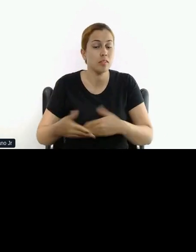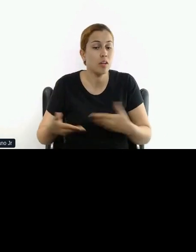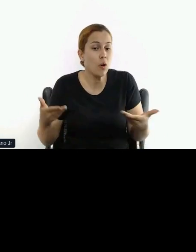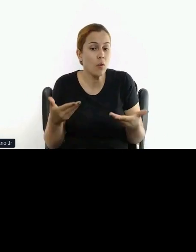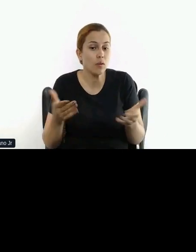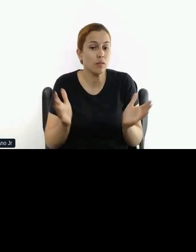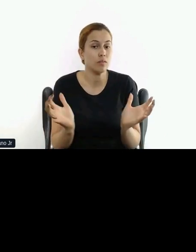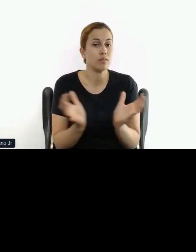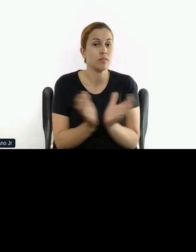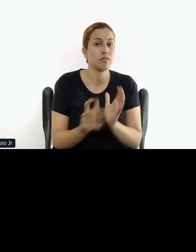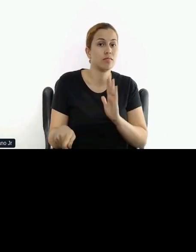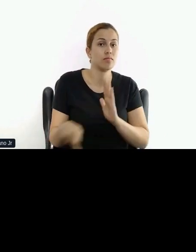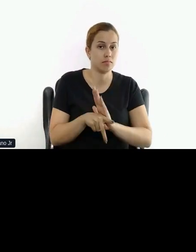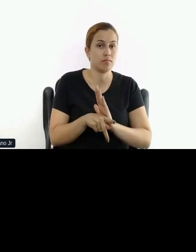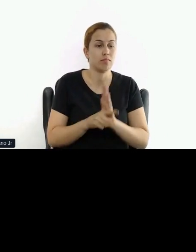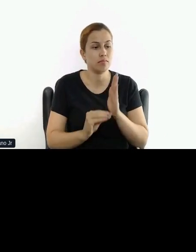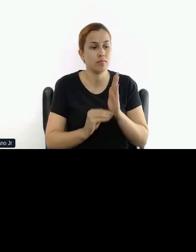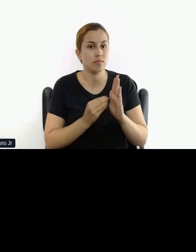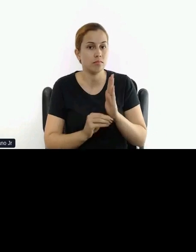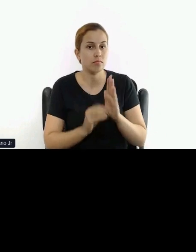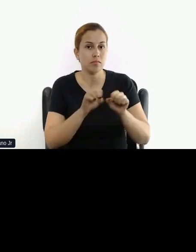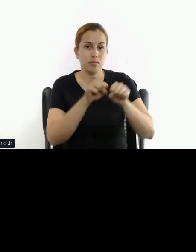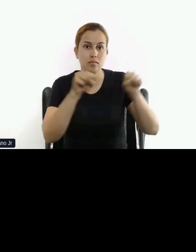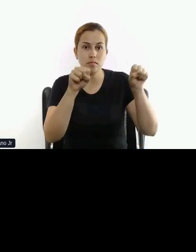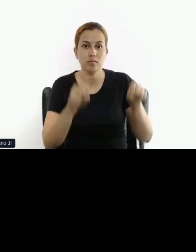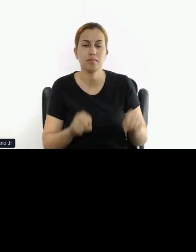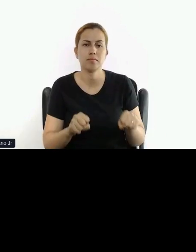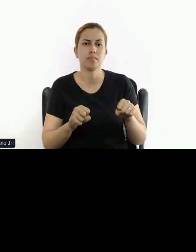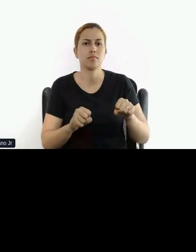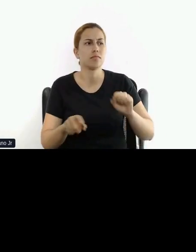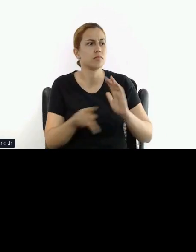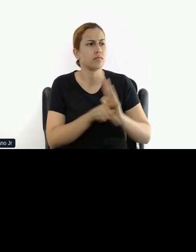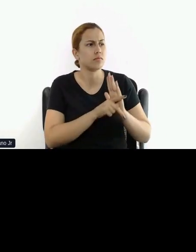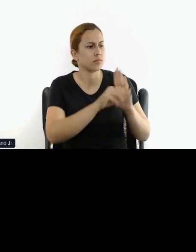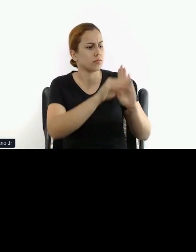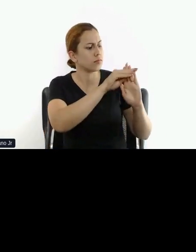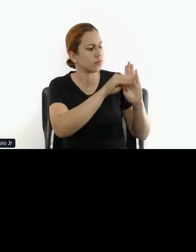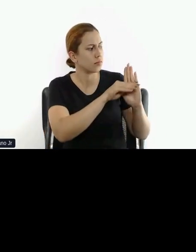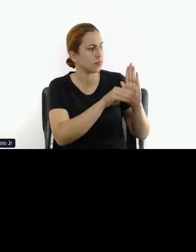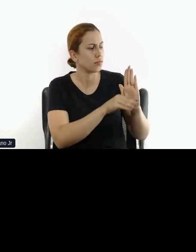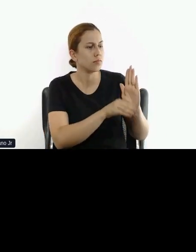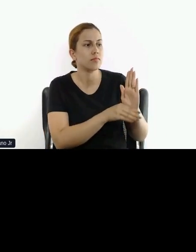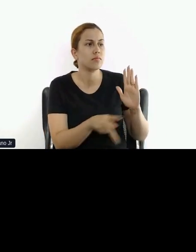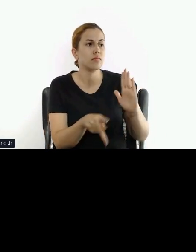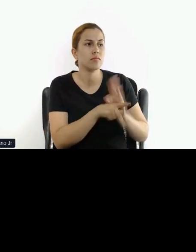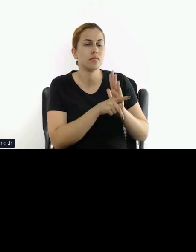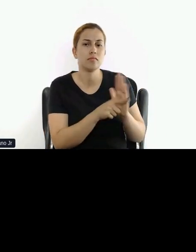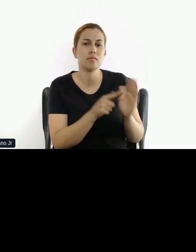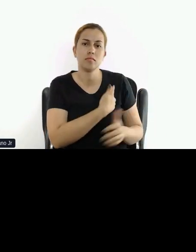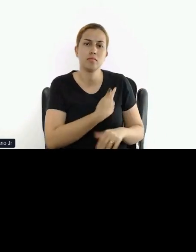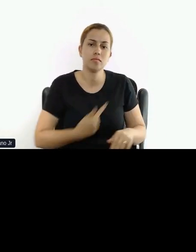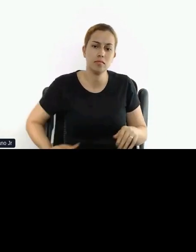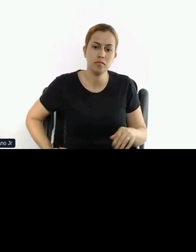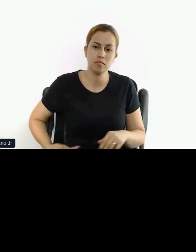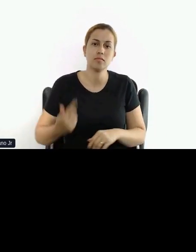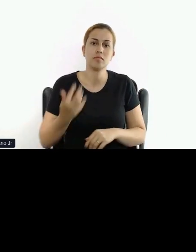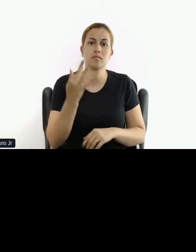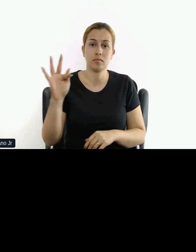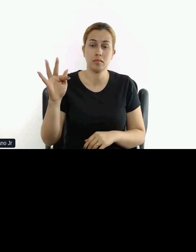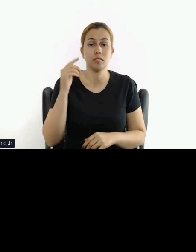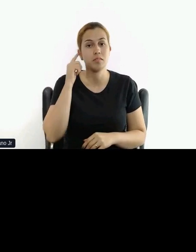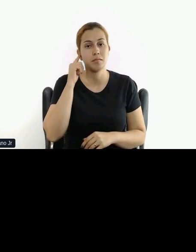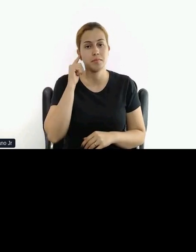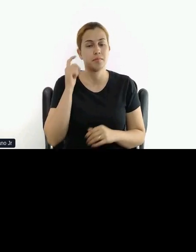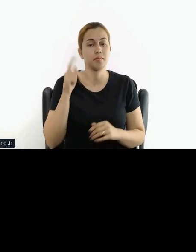do Design System, que responde pelo padrão digital do governo federal. E minha especialidade é